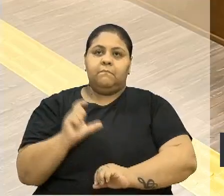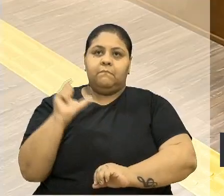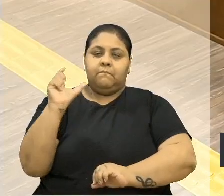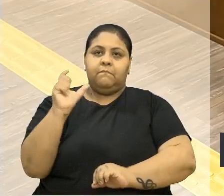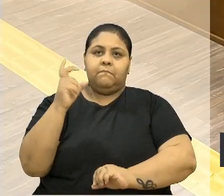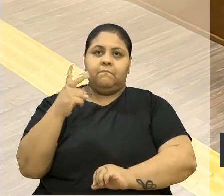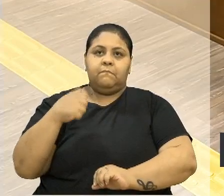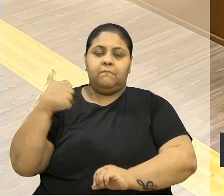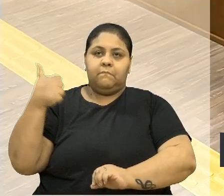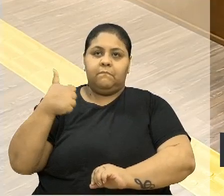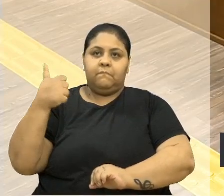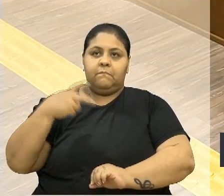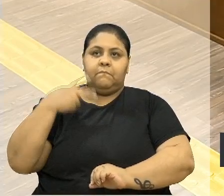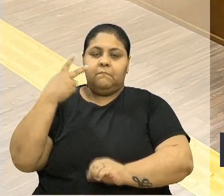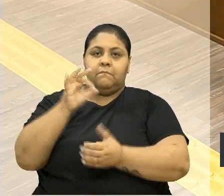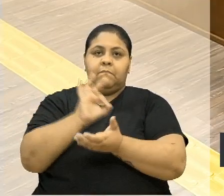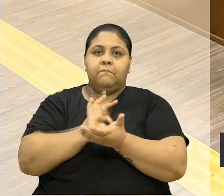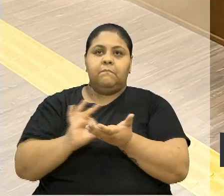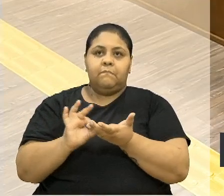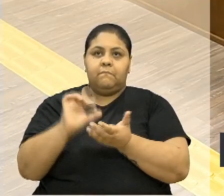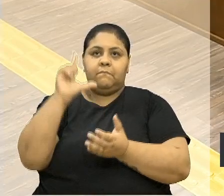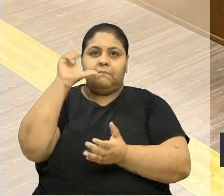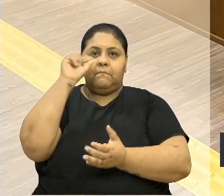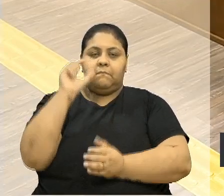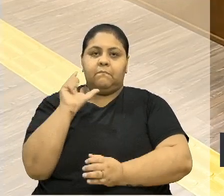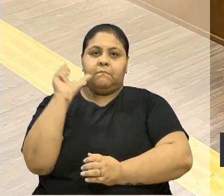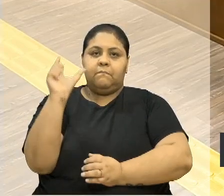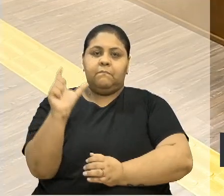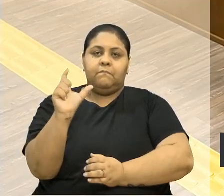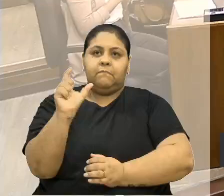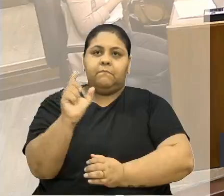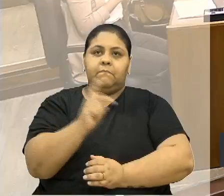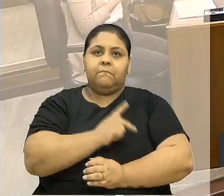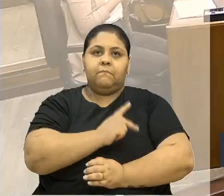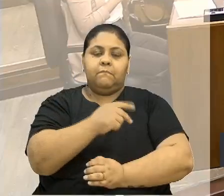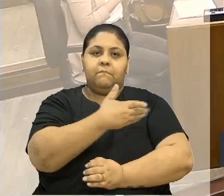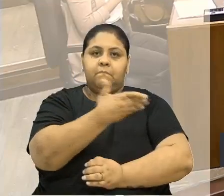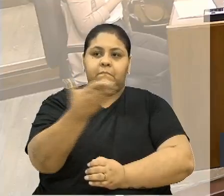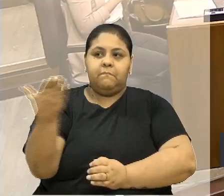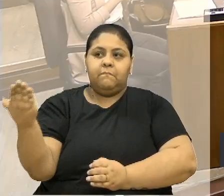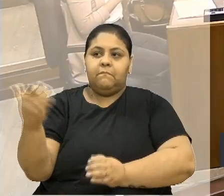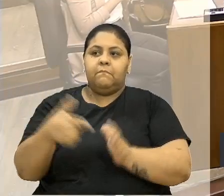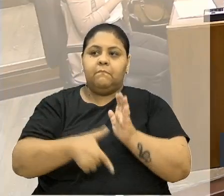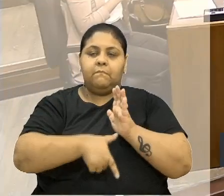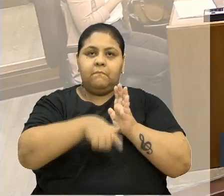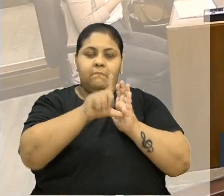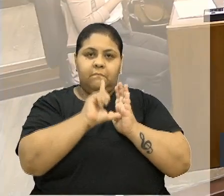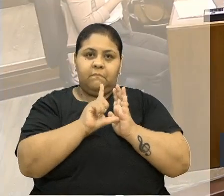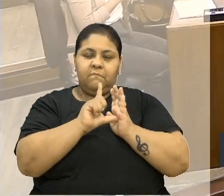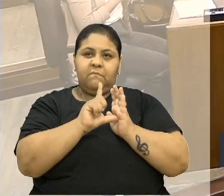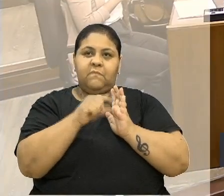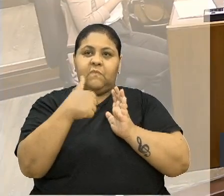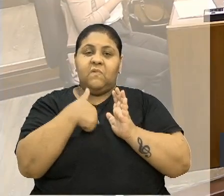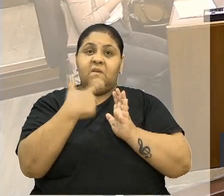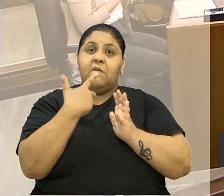Palavra, o primeiro vereador inscrito, o vereador Scalco, com a palavra. Senhor presidente, caros colegas, antes até eu ia